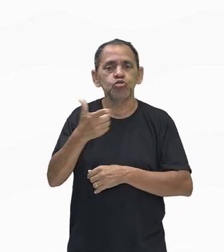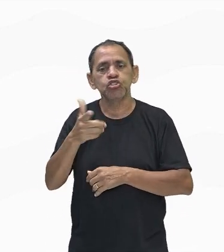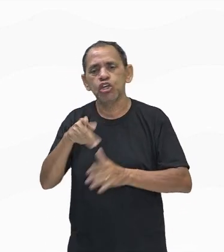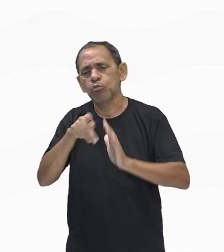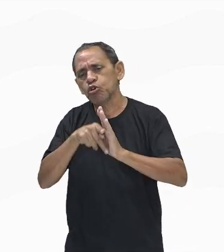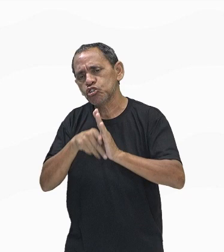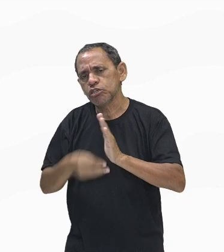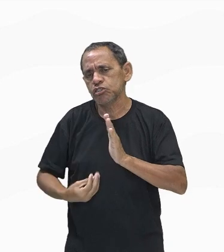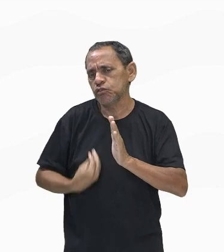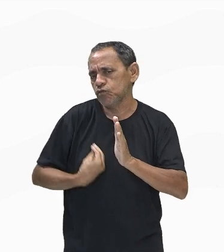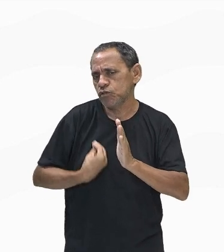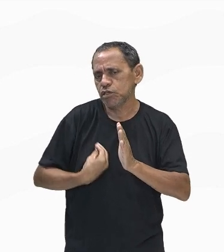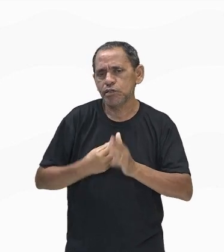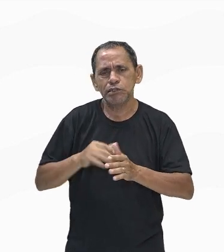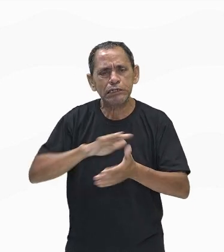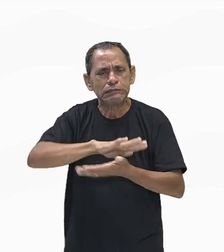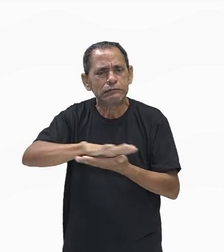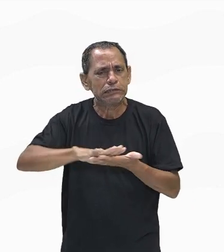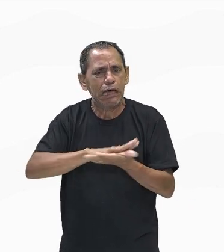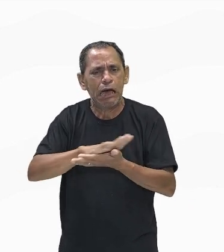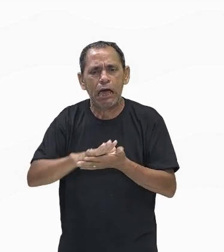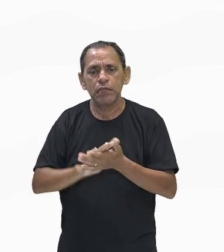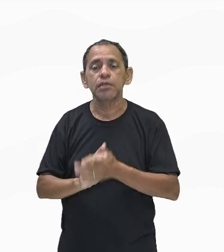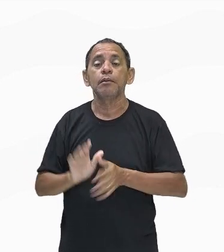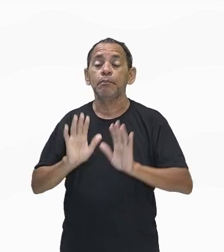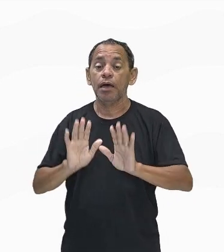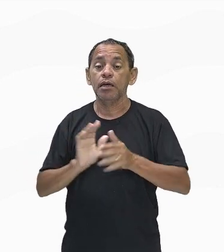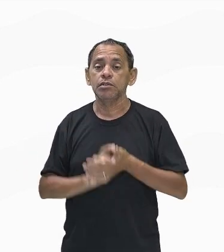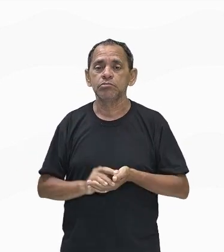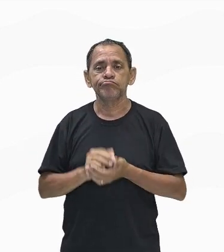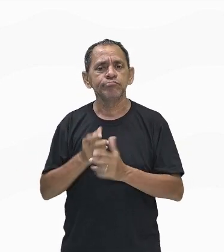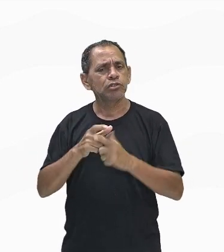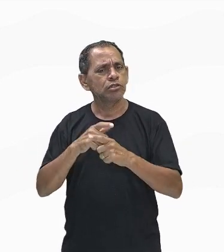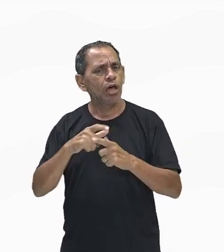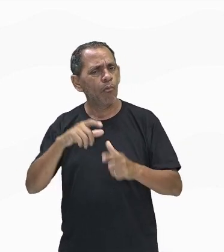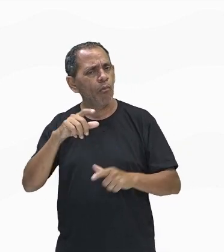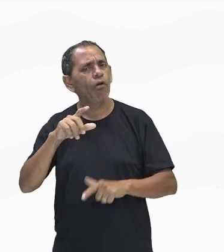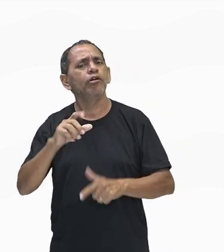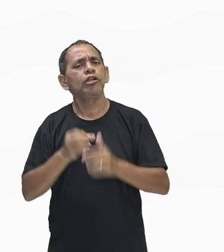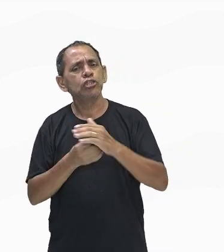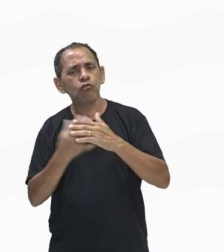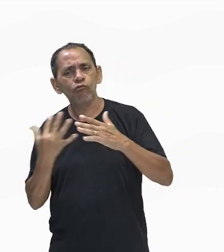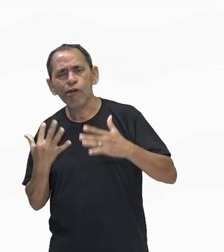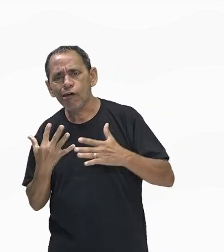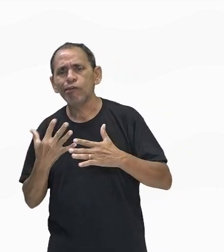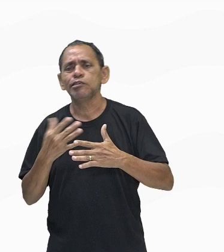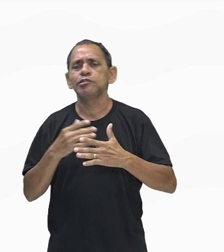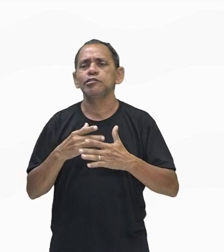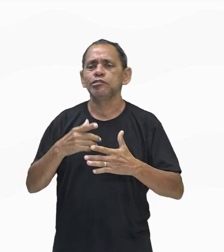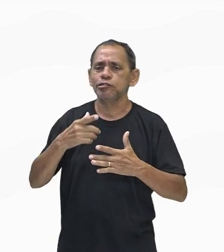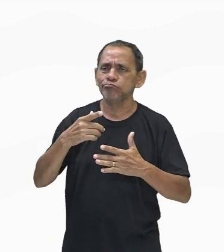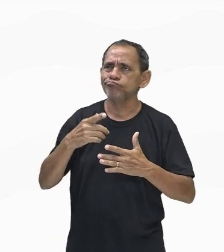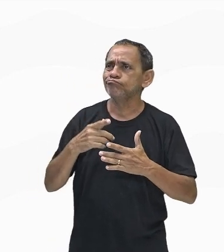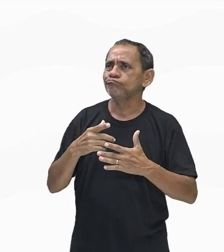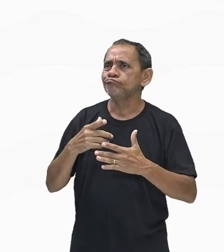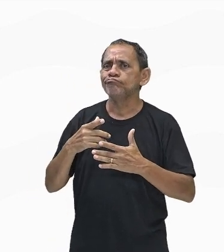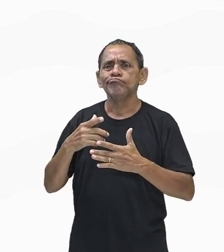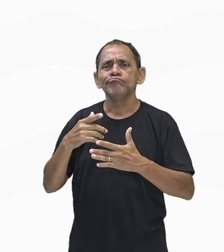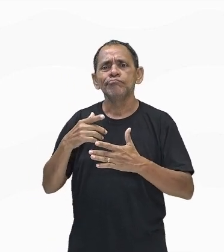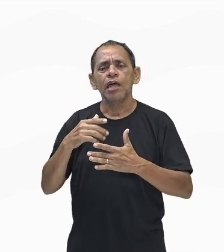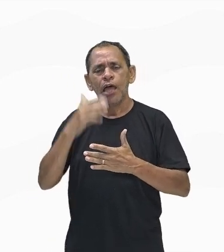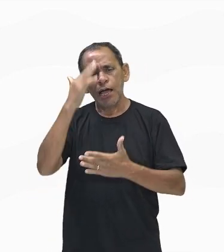projeto de vida, na maioria das vezes, como eu falei anteriormente, elas acabam não vendo sentido para a vida,